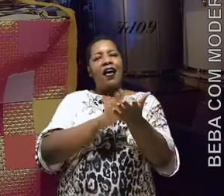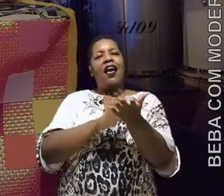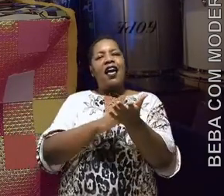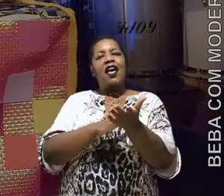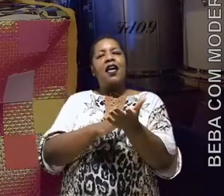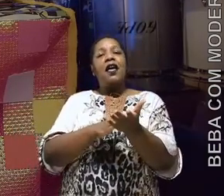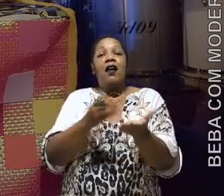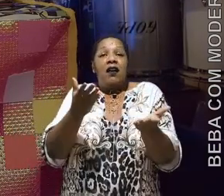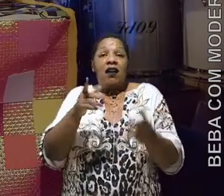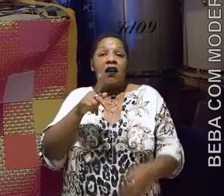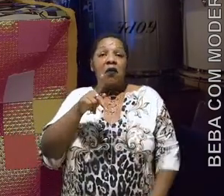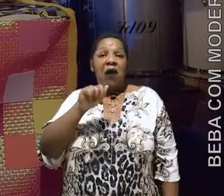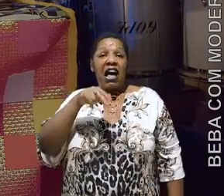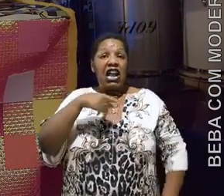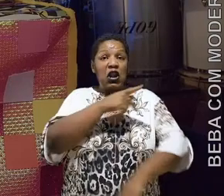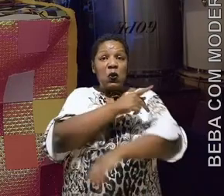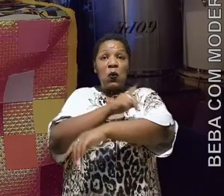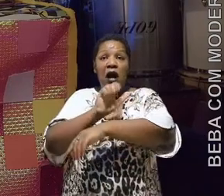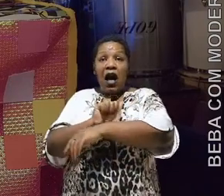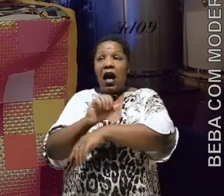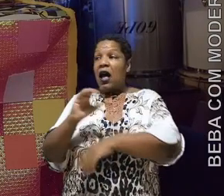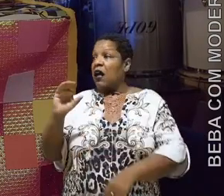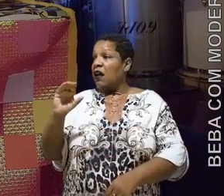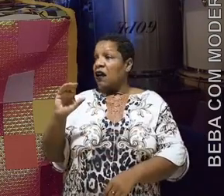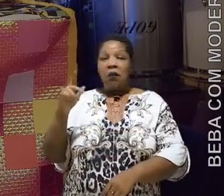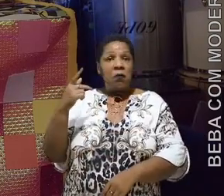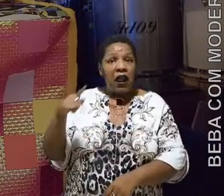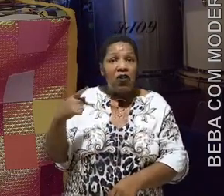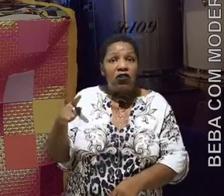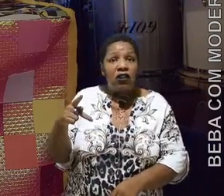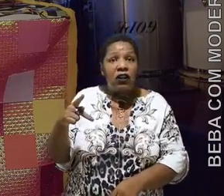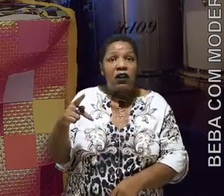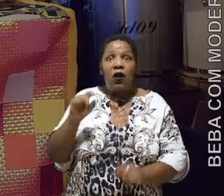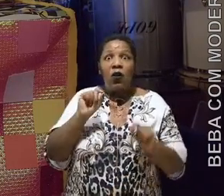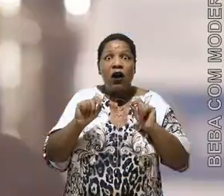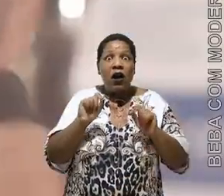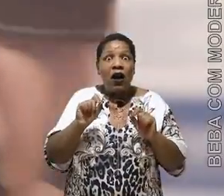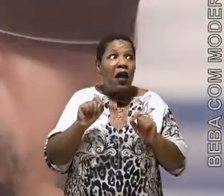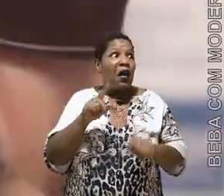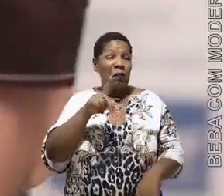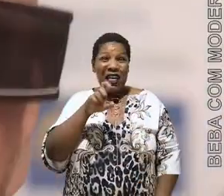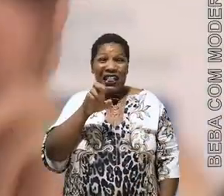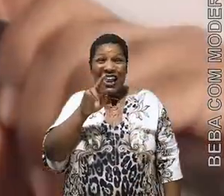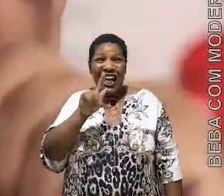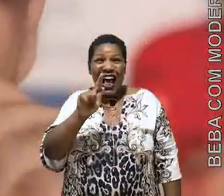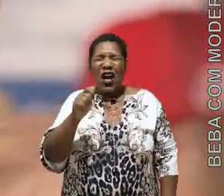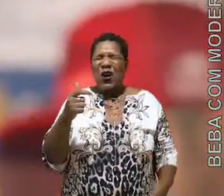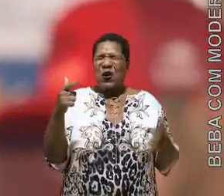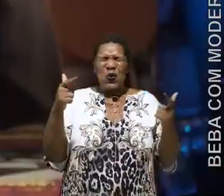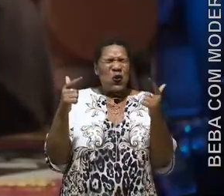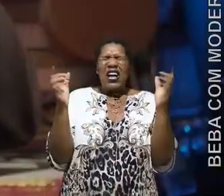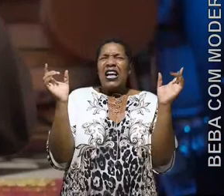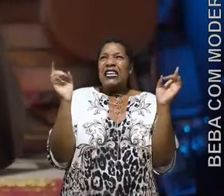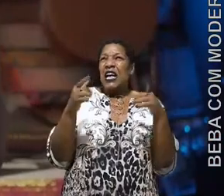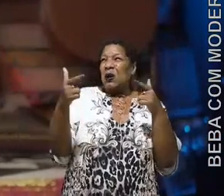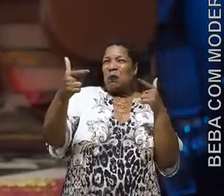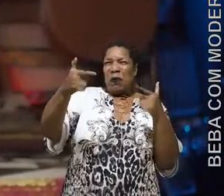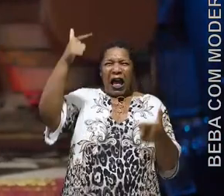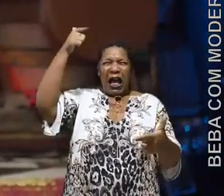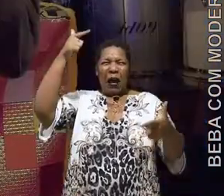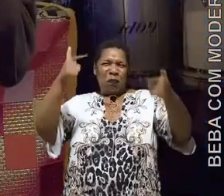programa As Piscinas Palmas no Paranoá para Planaltina do Pedregal Pânico qual for a